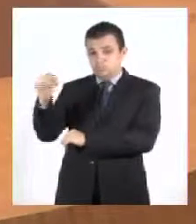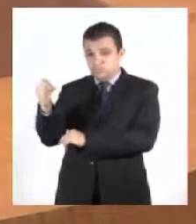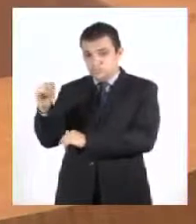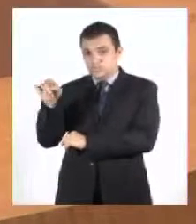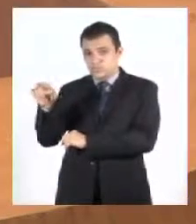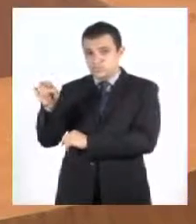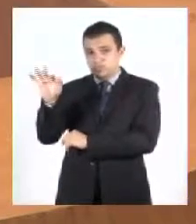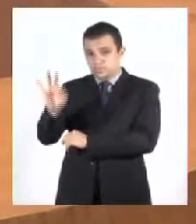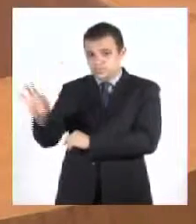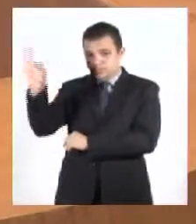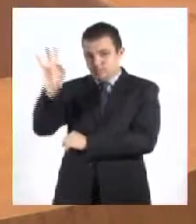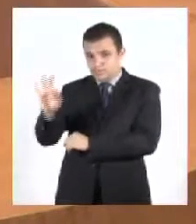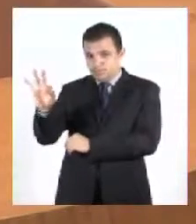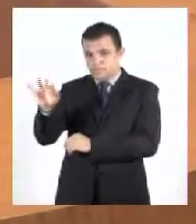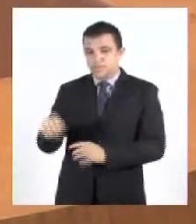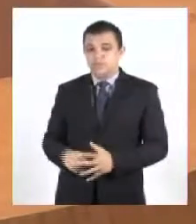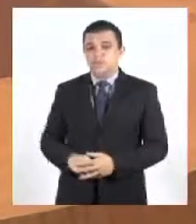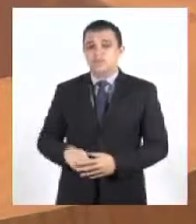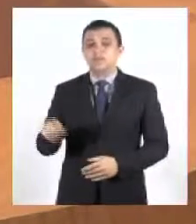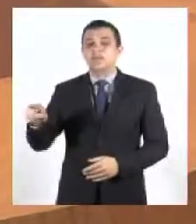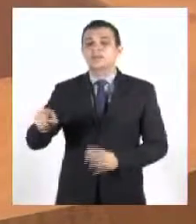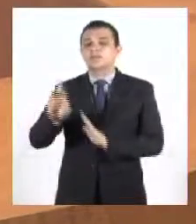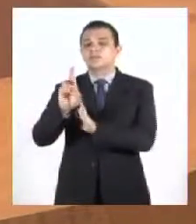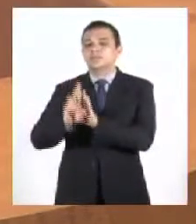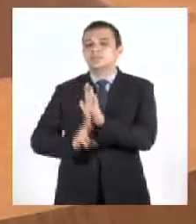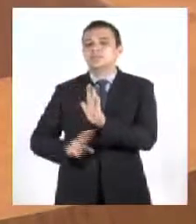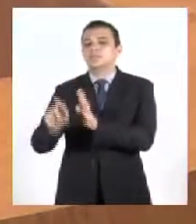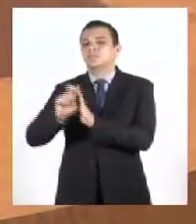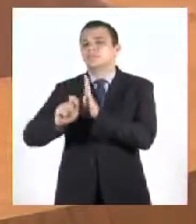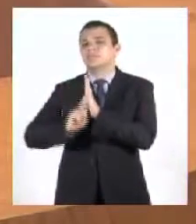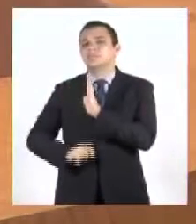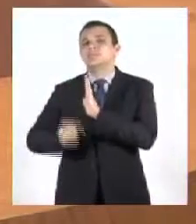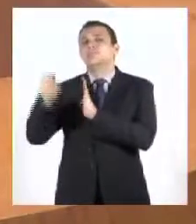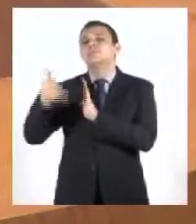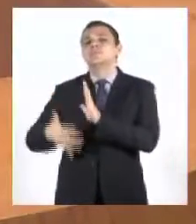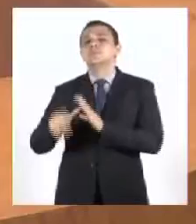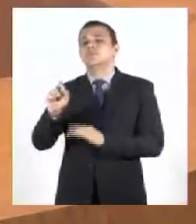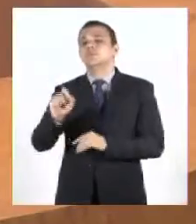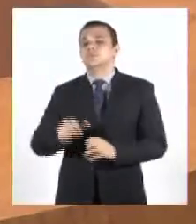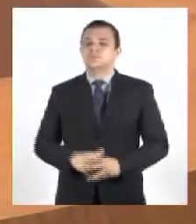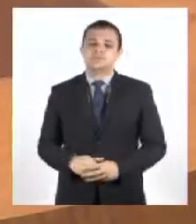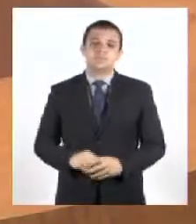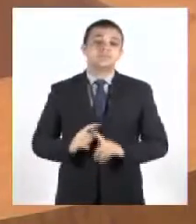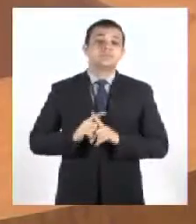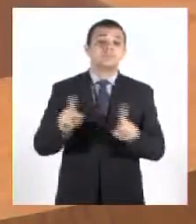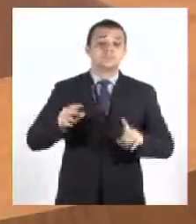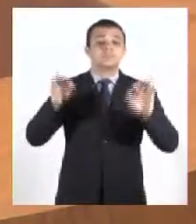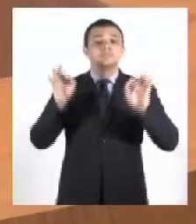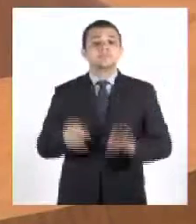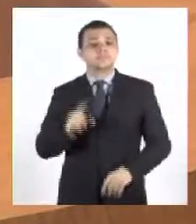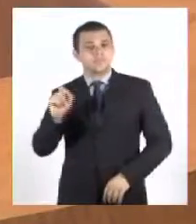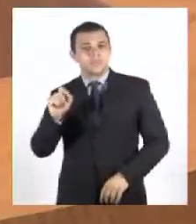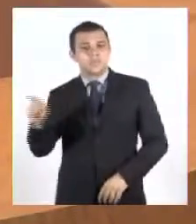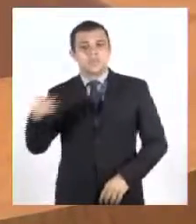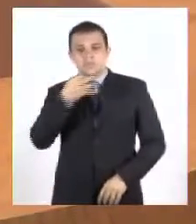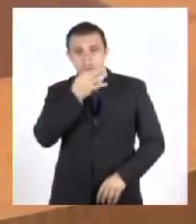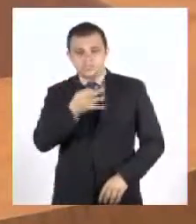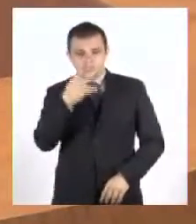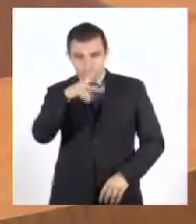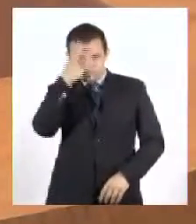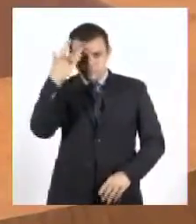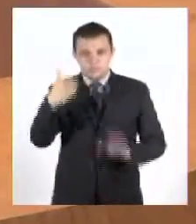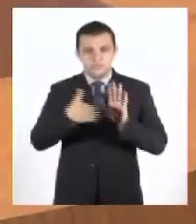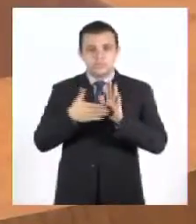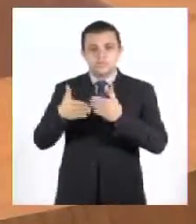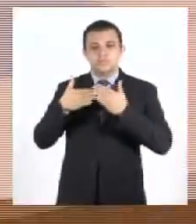leia-se parte do relatório apresentado naquela sessão. Procede, contudo, a tese central do requerente, de